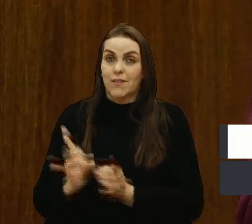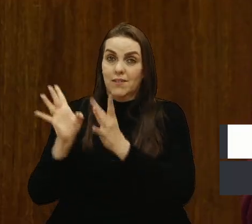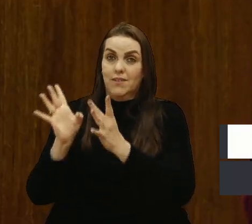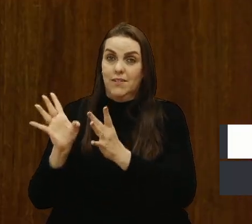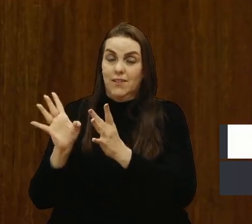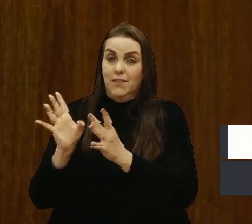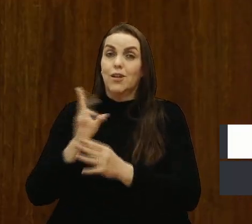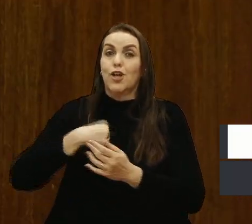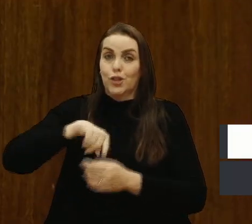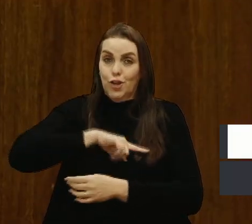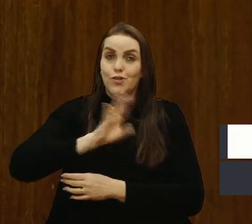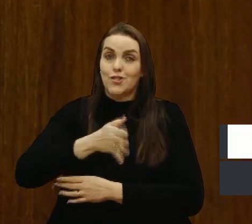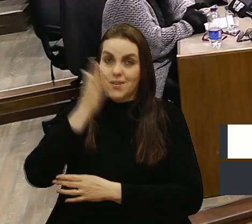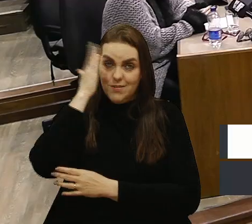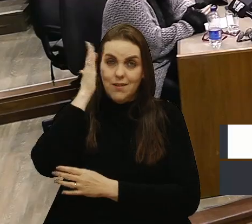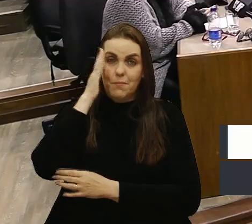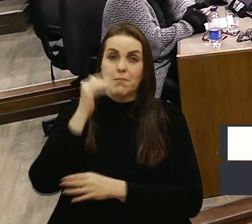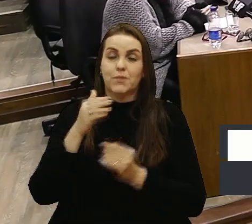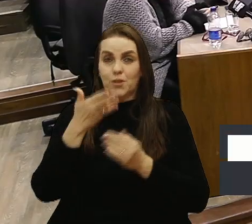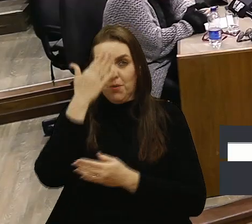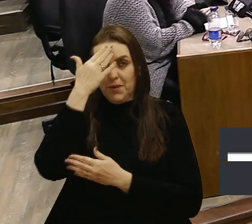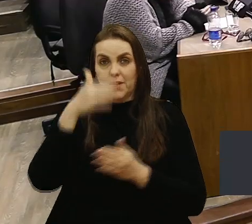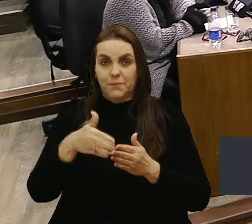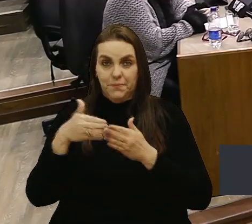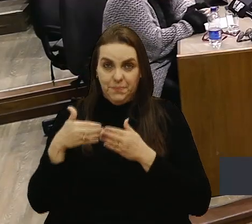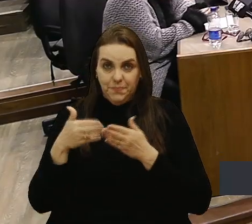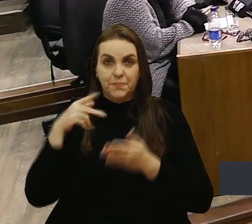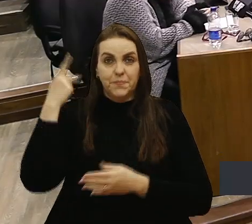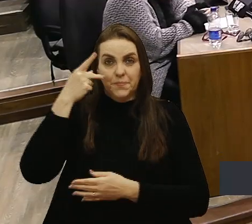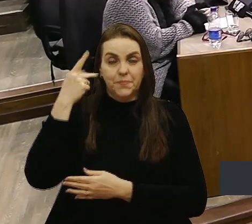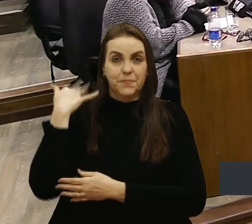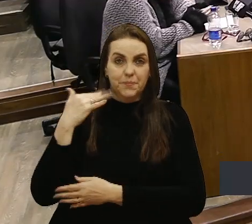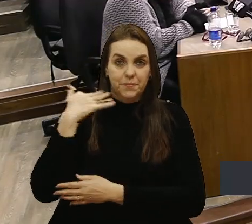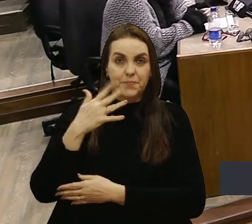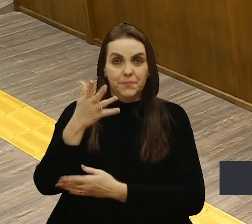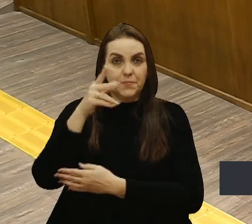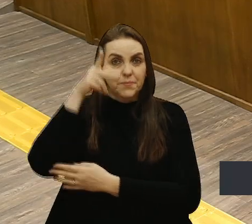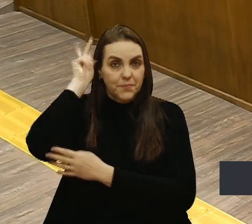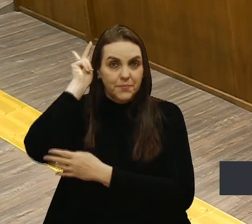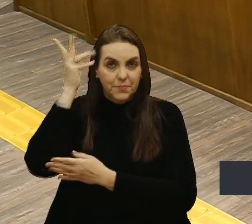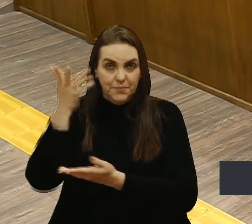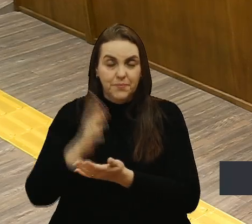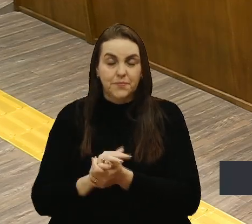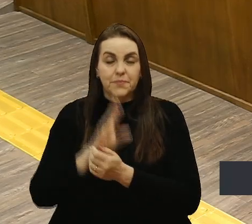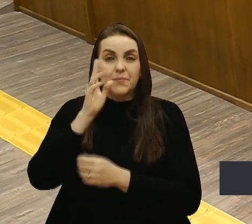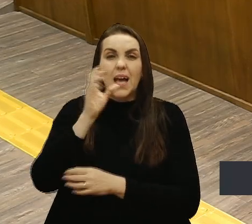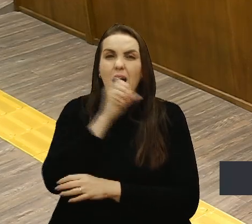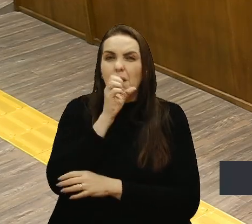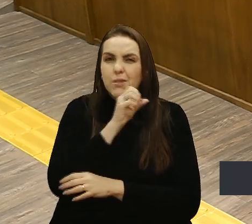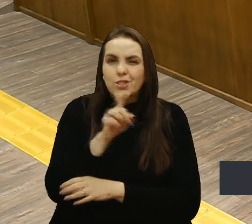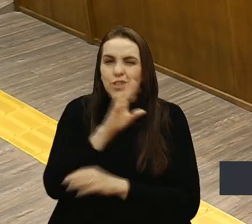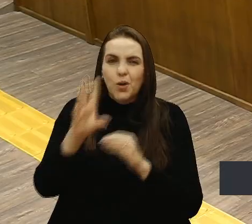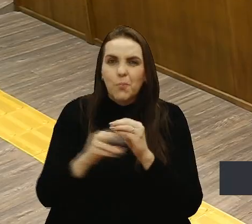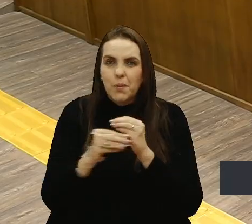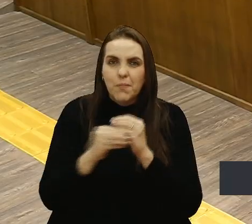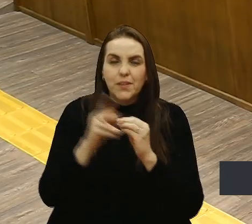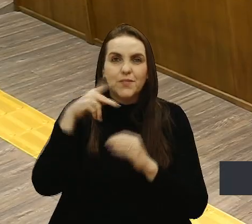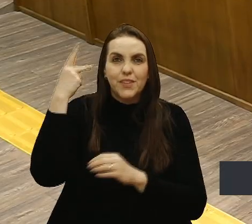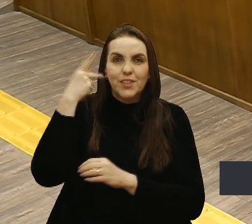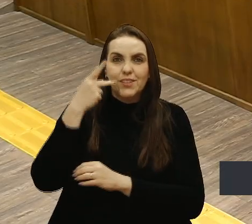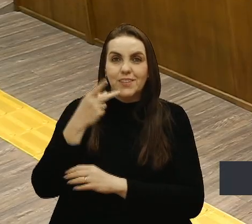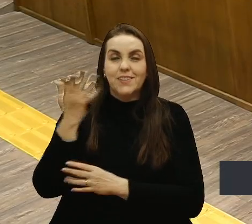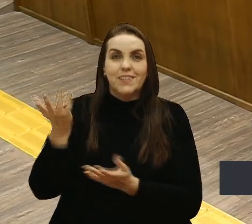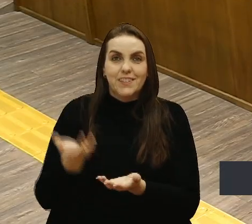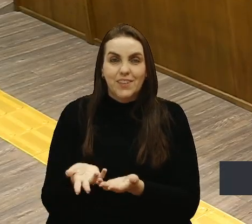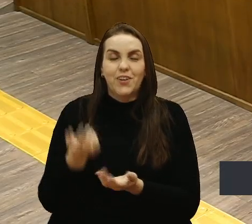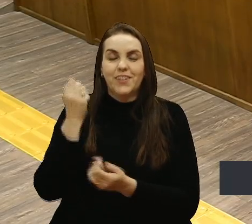a gente já conhece. Obrigada pela parte. Obrigada, vereadora Andressa. Sua parte, vereador Iago. Bem rapidinho, complementando o que a vereadora Andressa, a vereadora Dai, eu acho